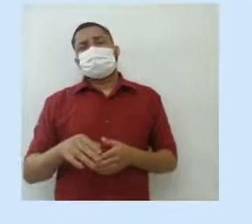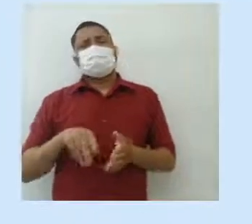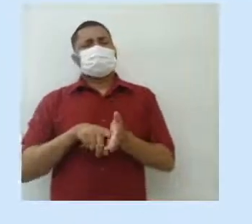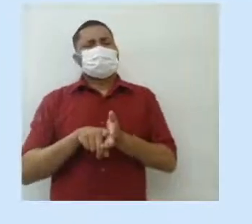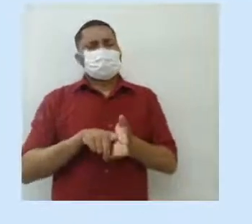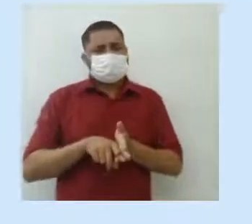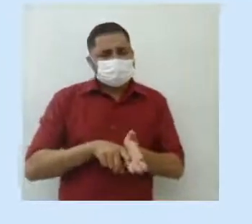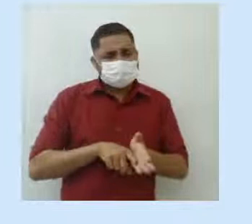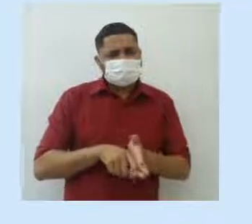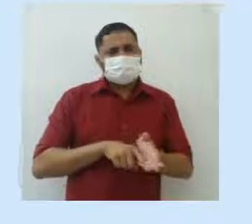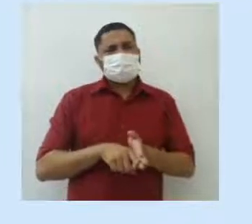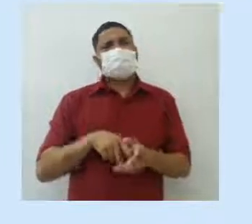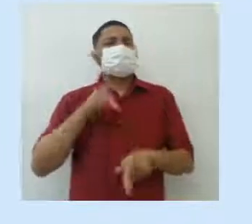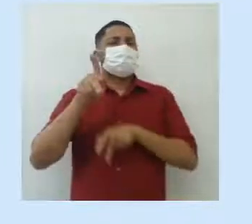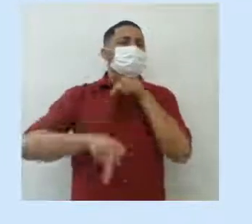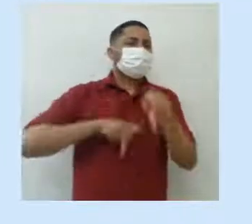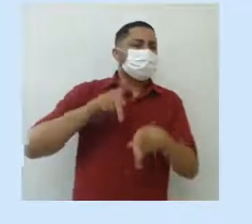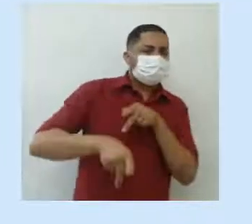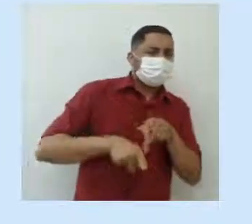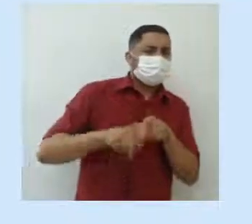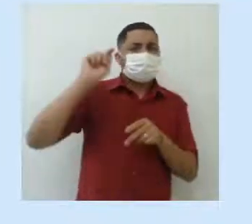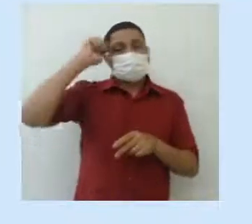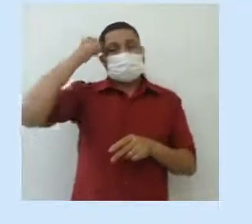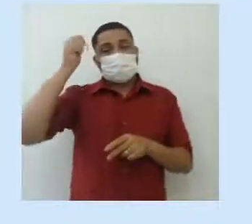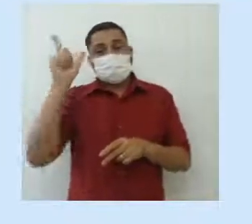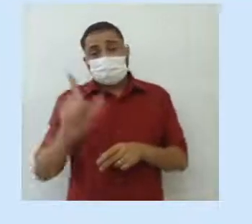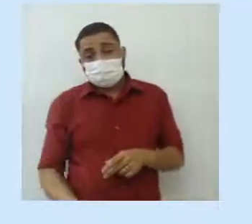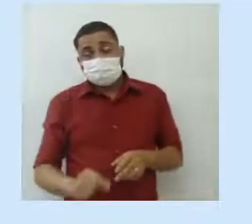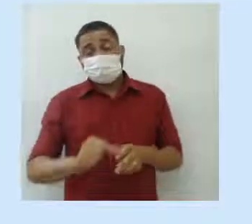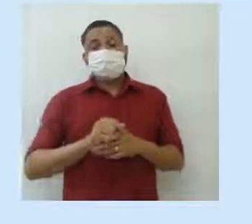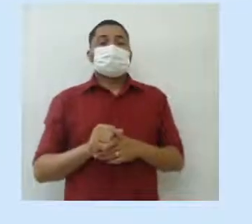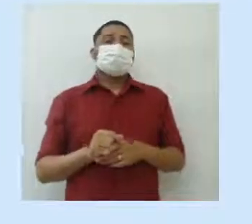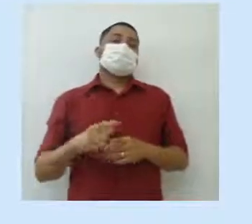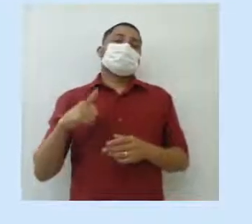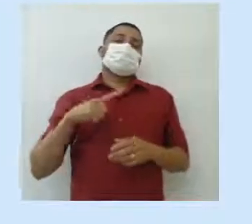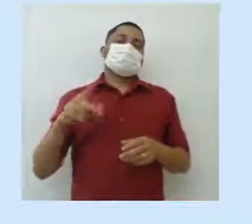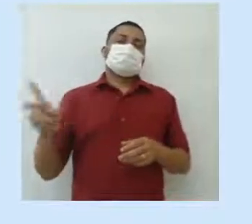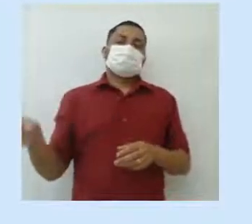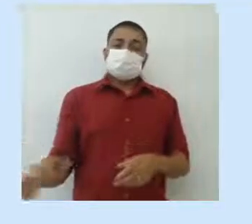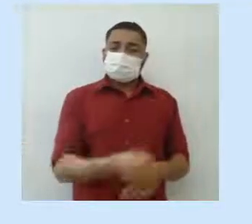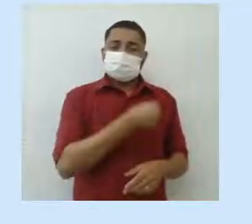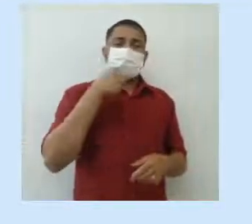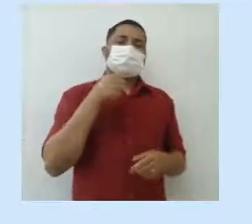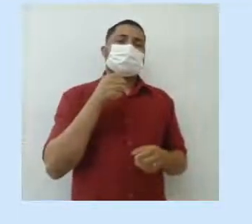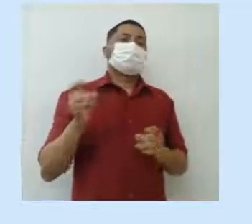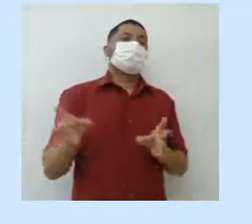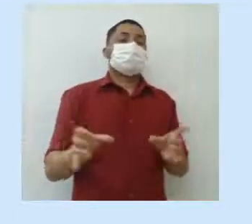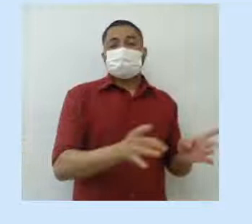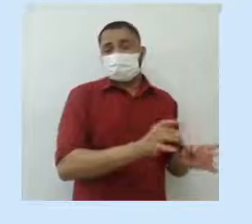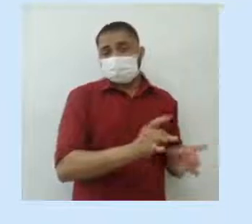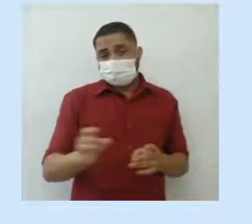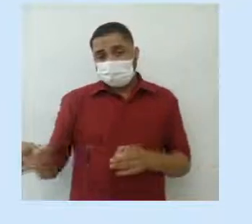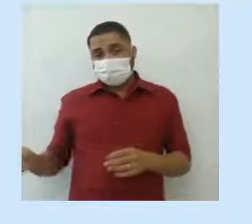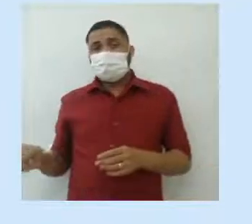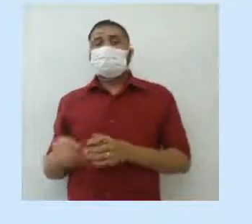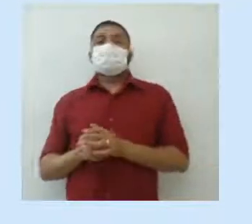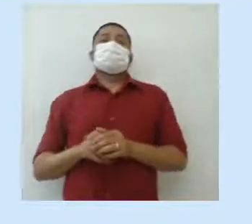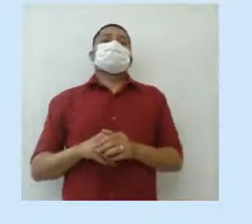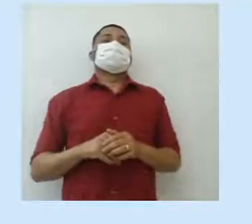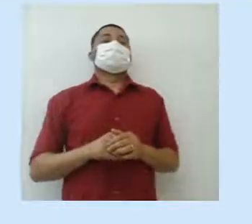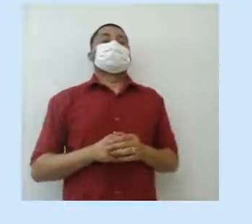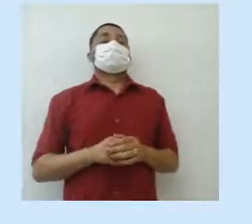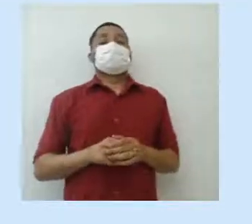explorar, trazer esses povos da África, né? Povos que eram capturados, eram vendidos pelos traficantes,